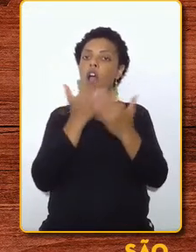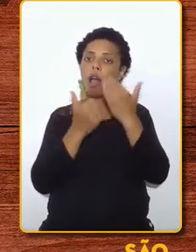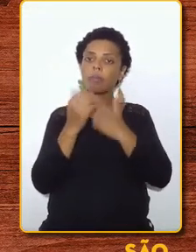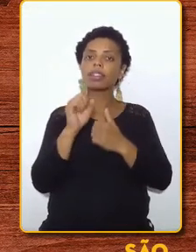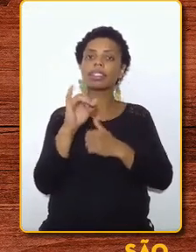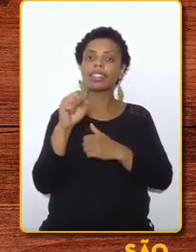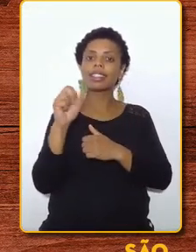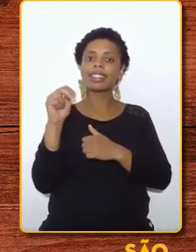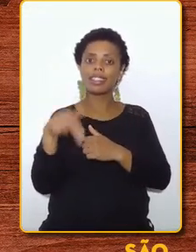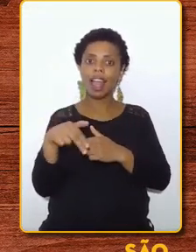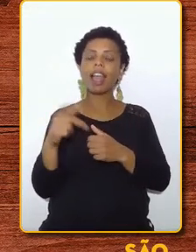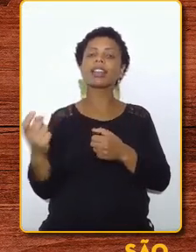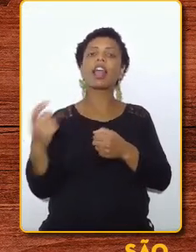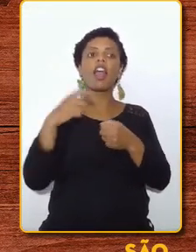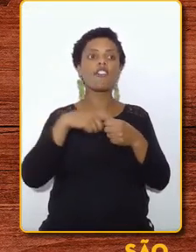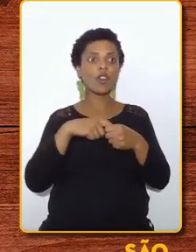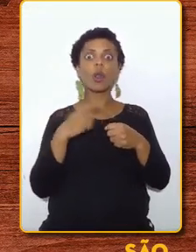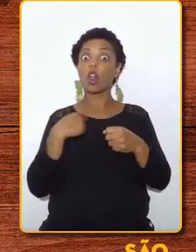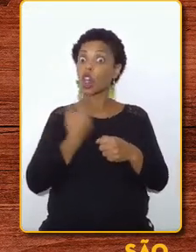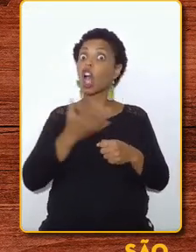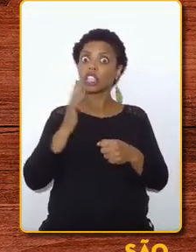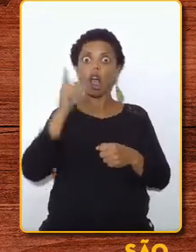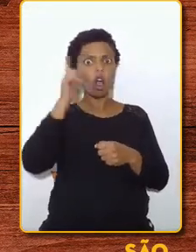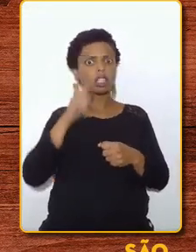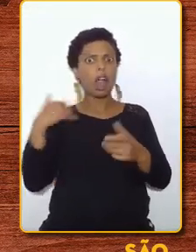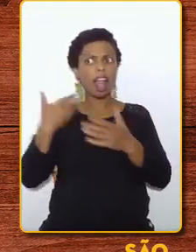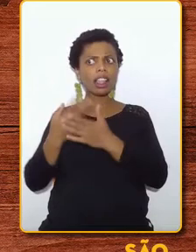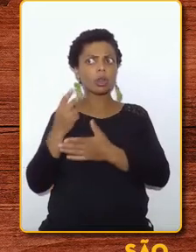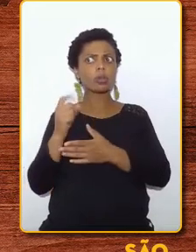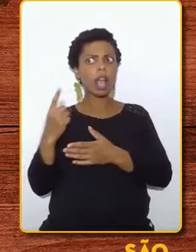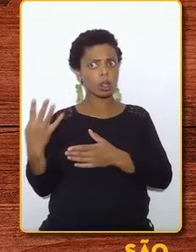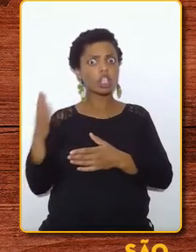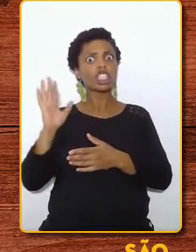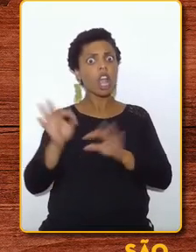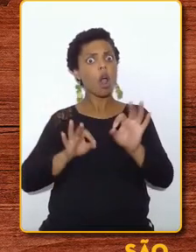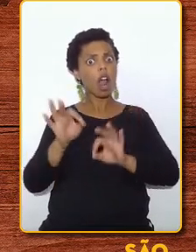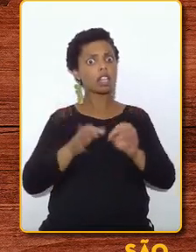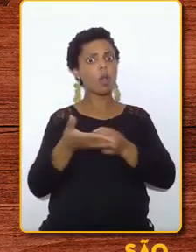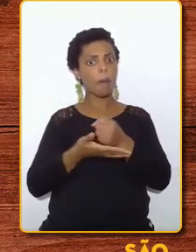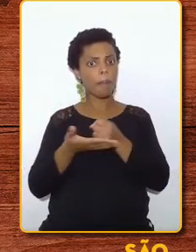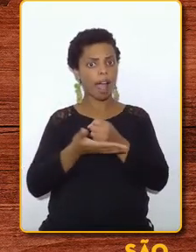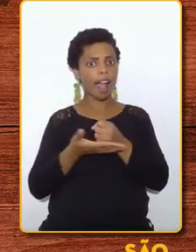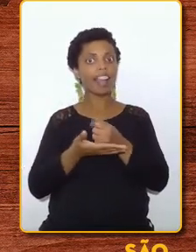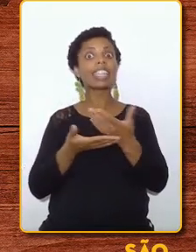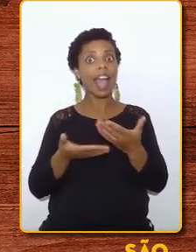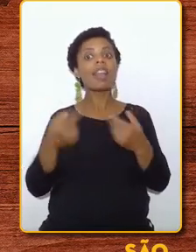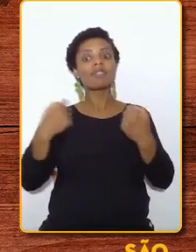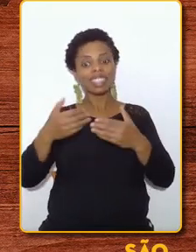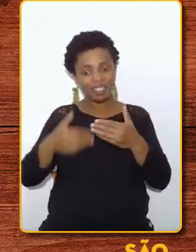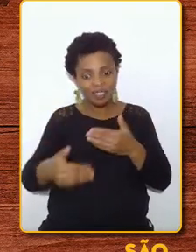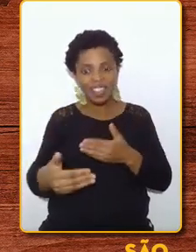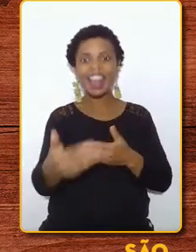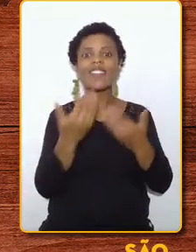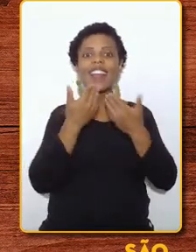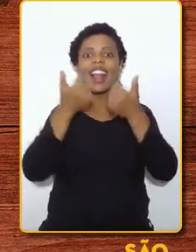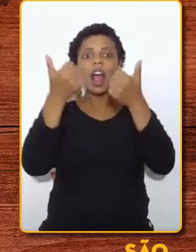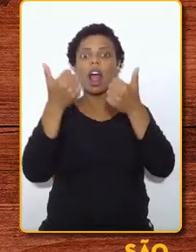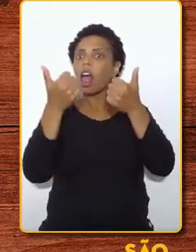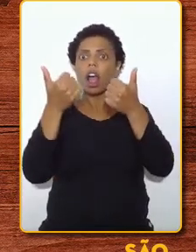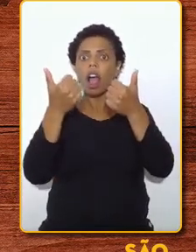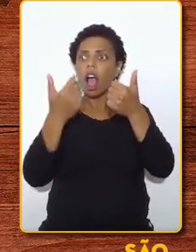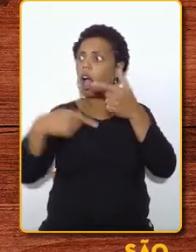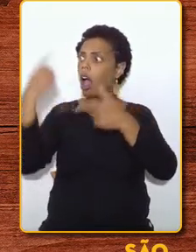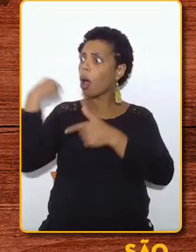organiza a base. E aí, a partir dessa base, a gente ia dizer, temos que avançar. Aí, não, essa base foi destruída. Então, hoje